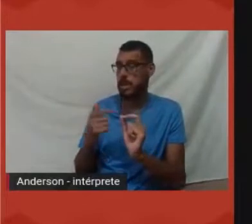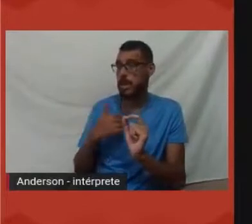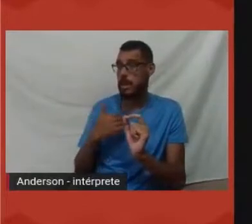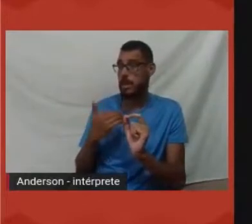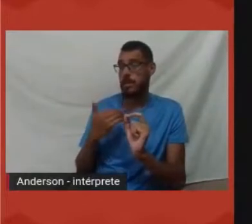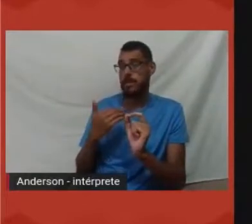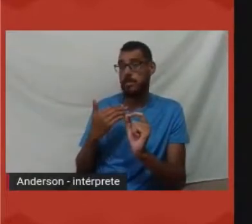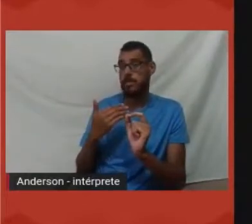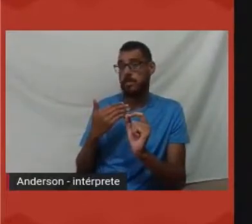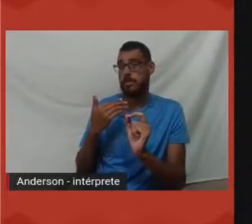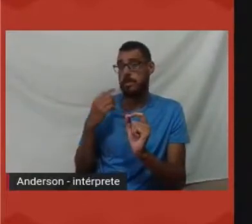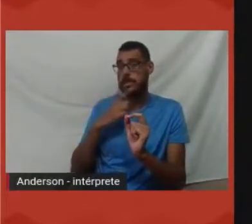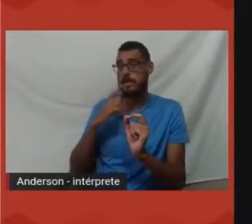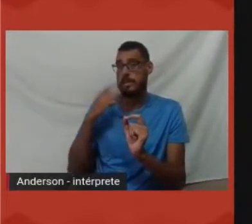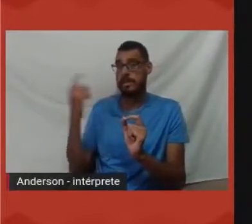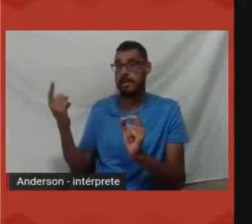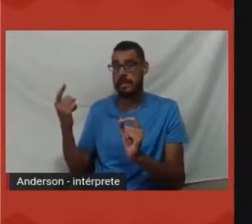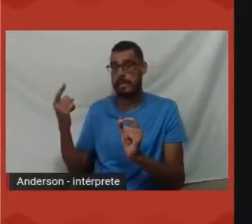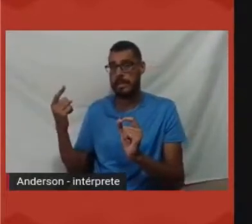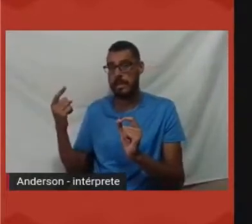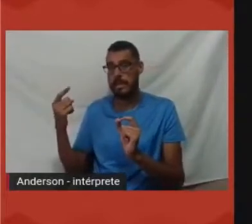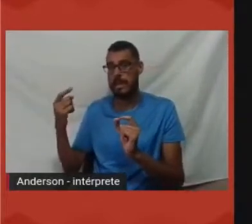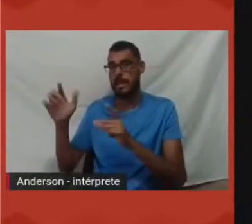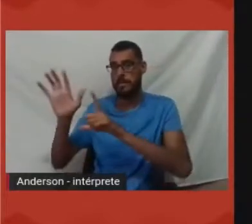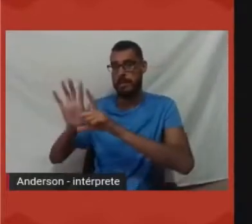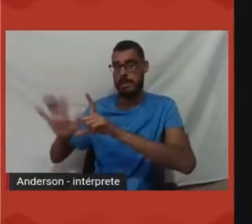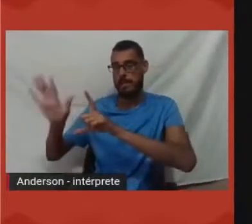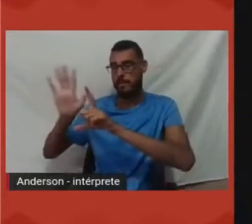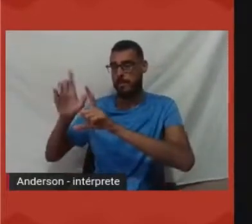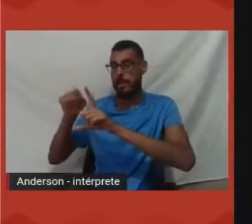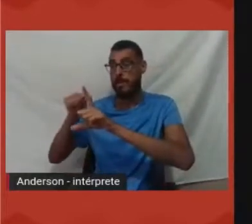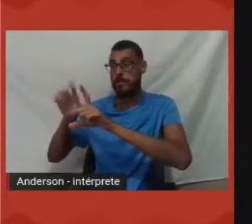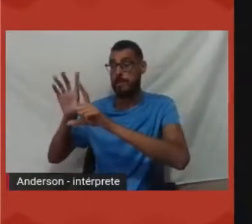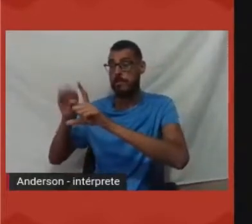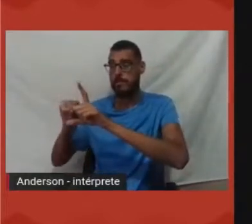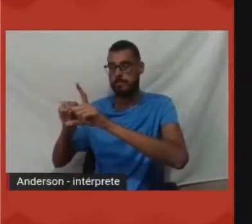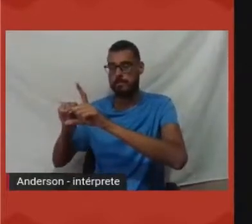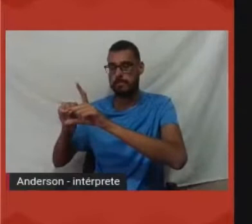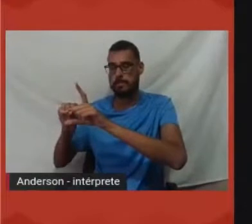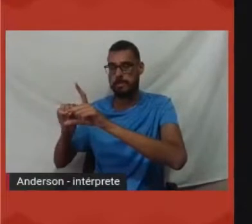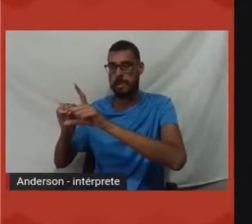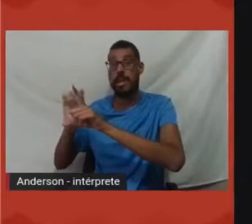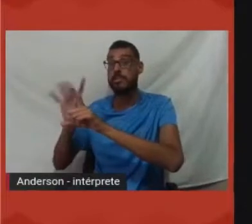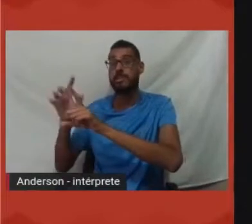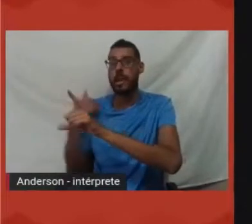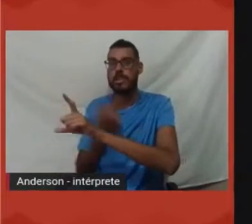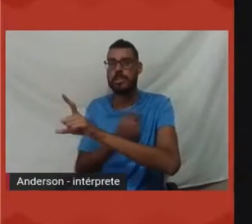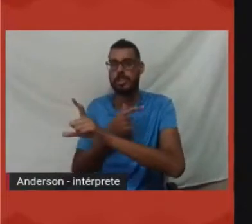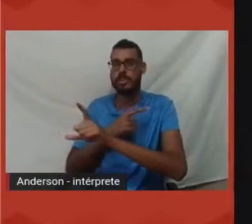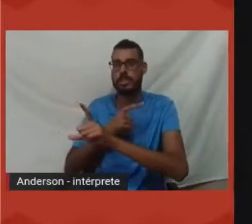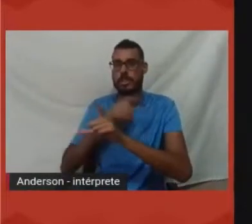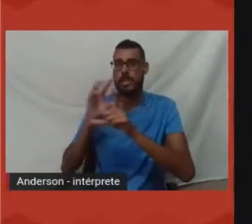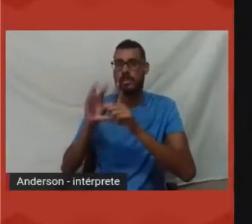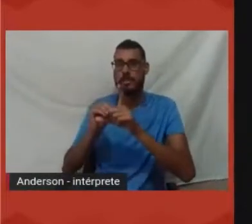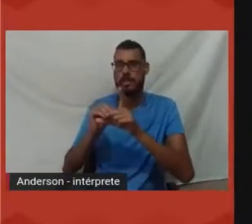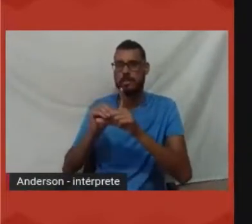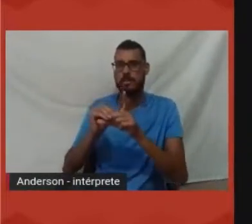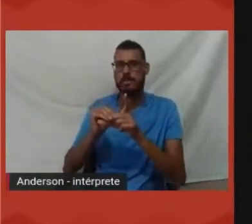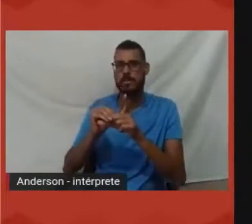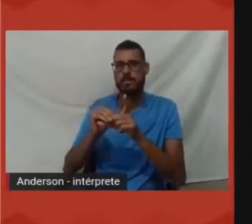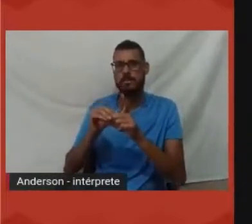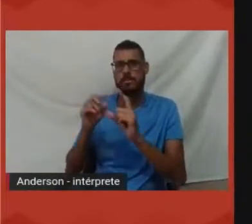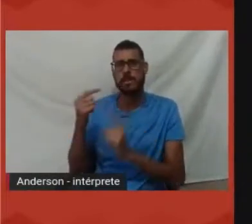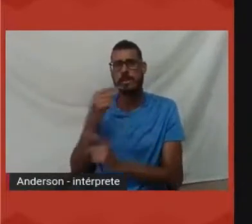a plataforma, porque eu também estou na plataforma. Aí resolve o problema. É só para a gente que está na plataforma. Mas lá eu estou